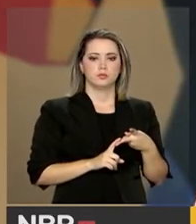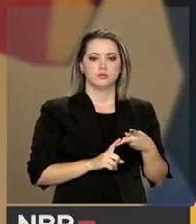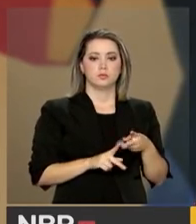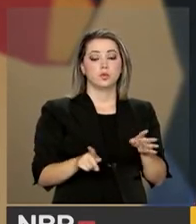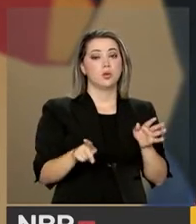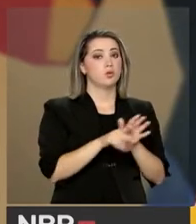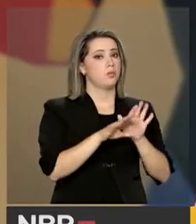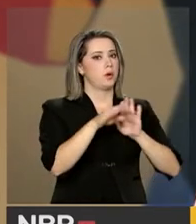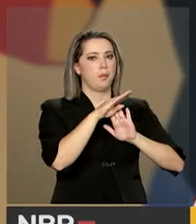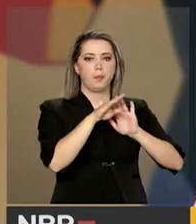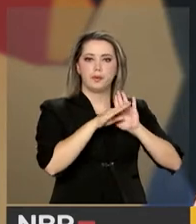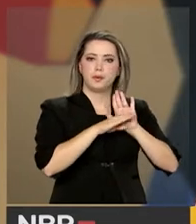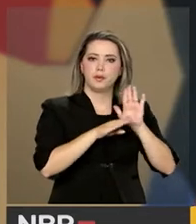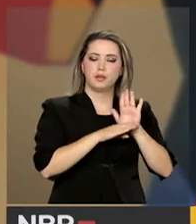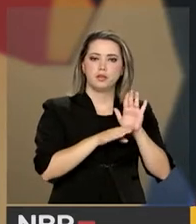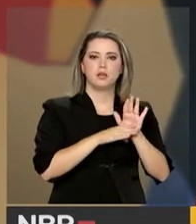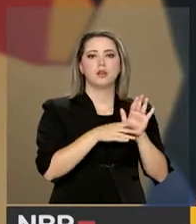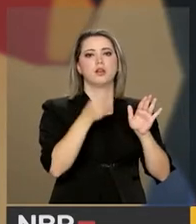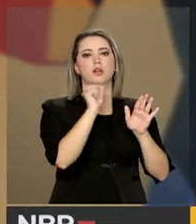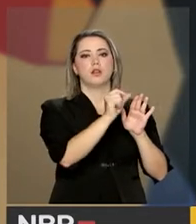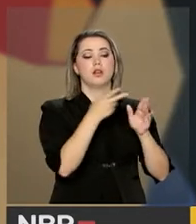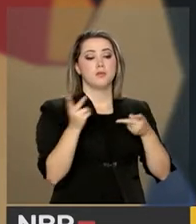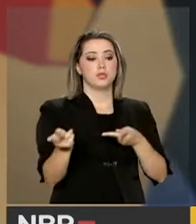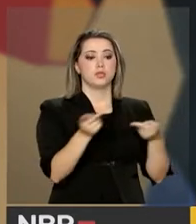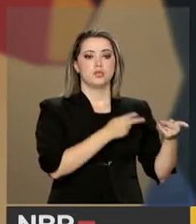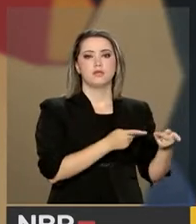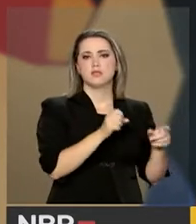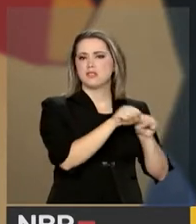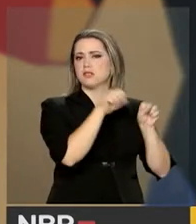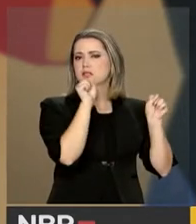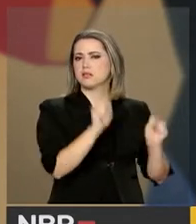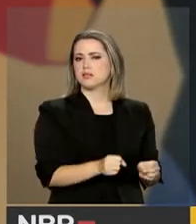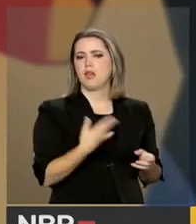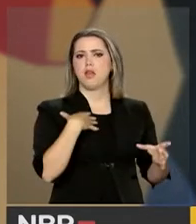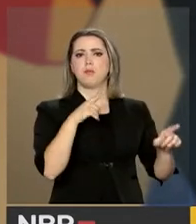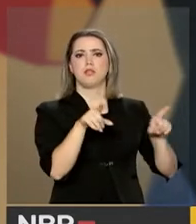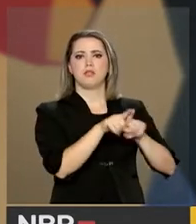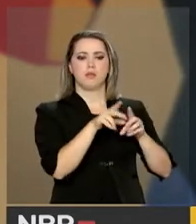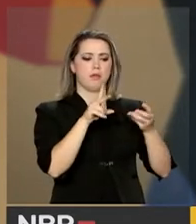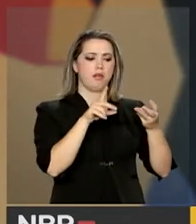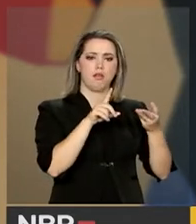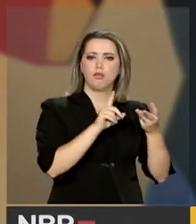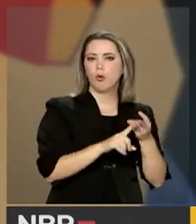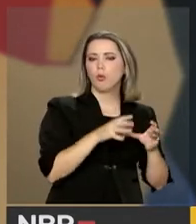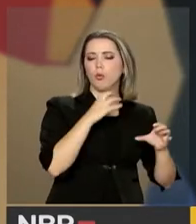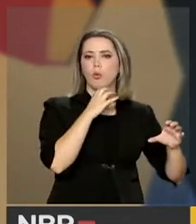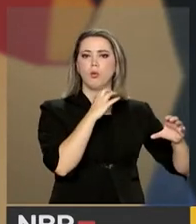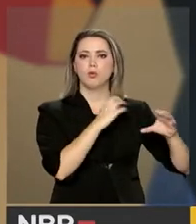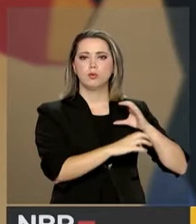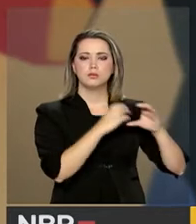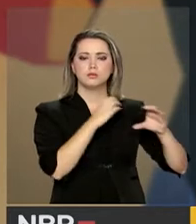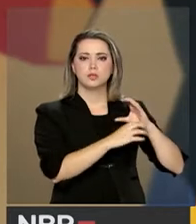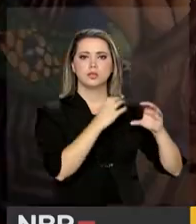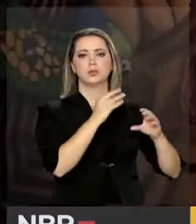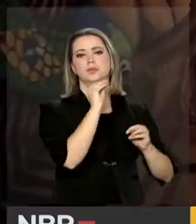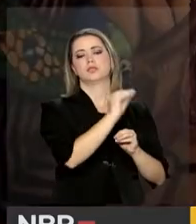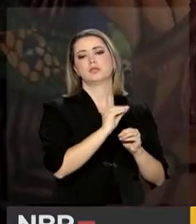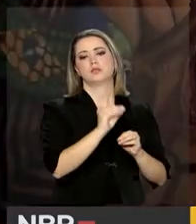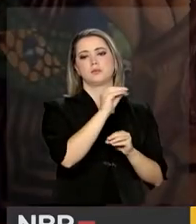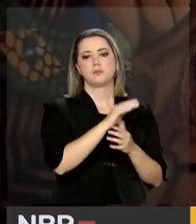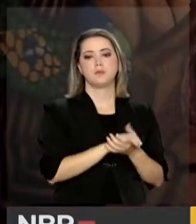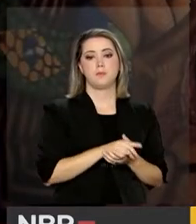dos seus programas de acervo, de visitação, de comunicação do acervo que ele preserva, né?